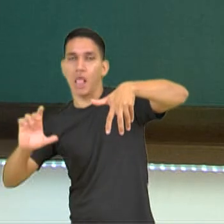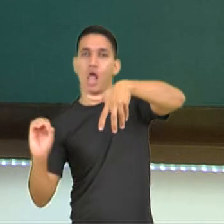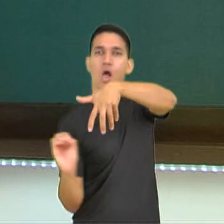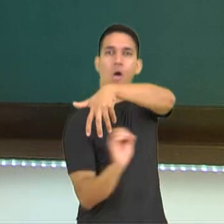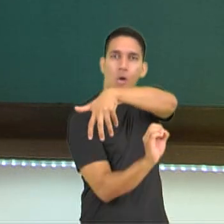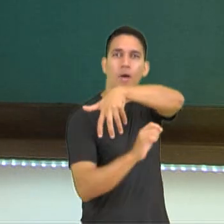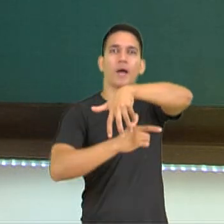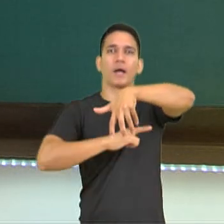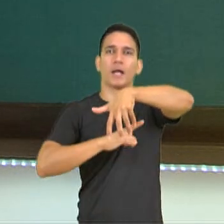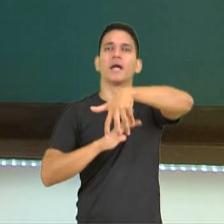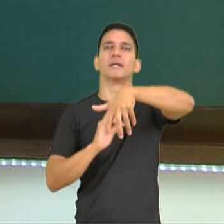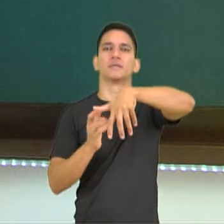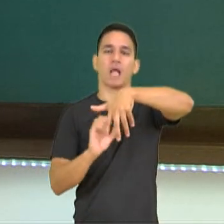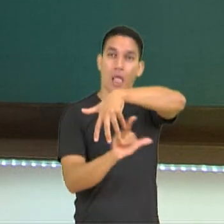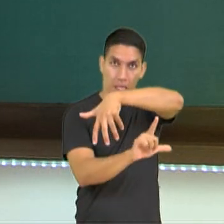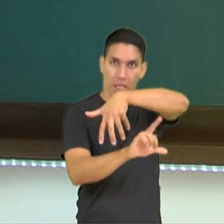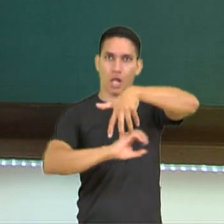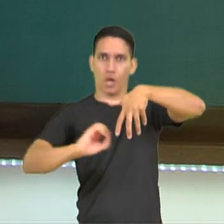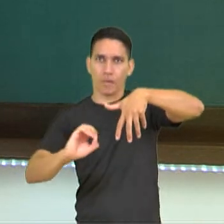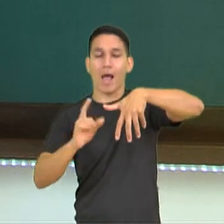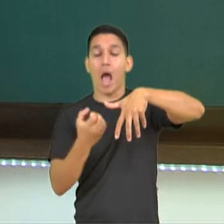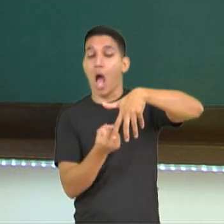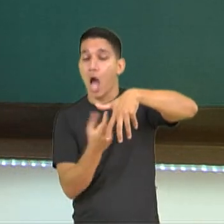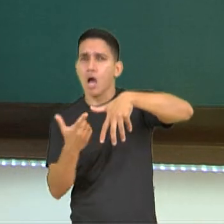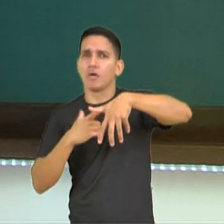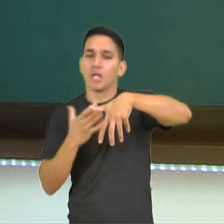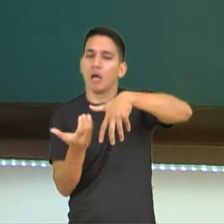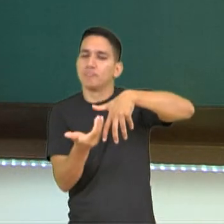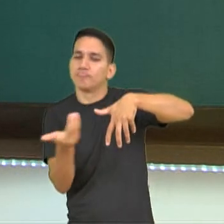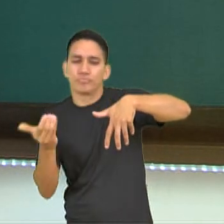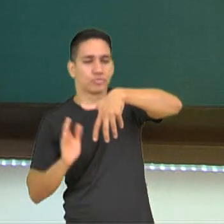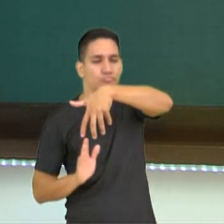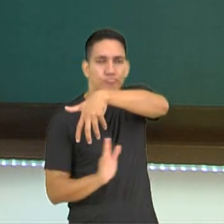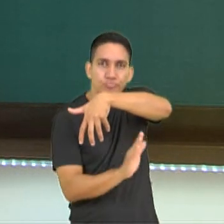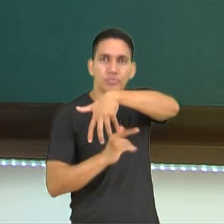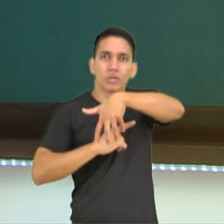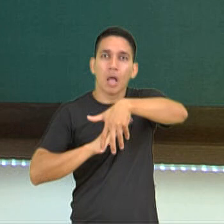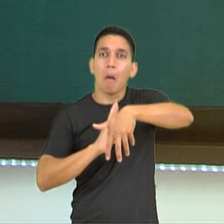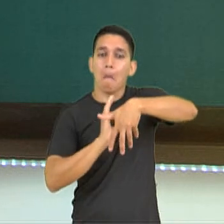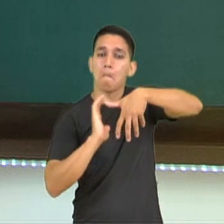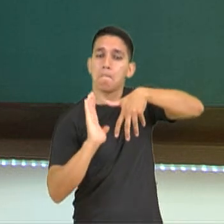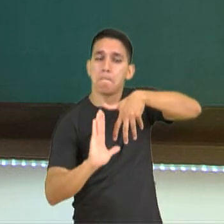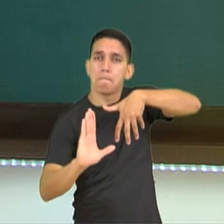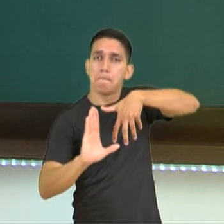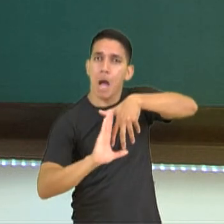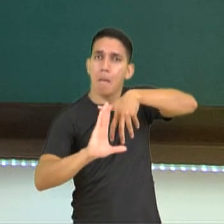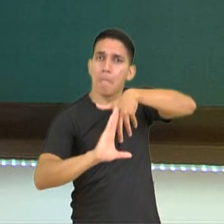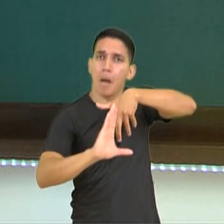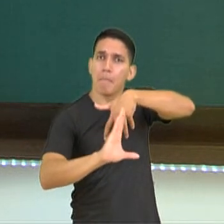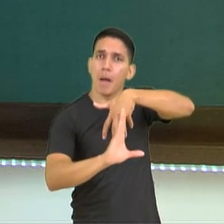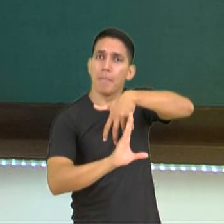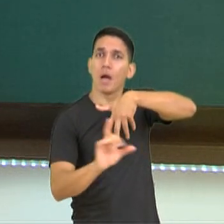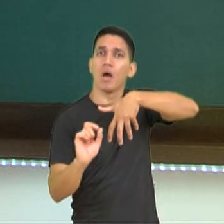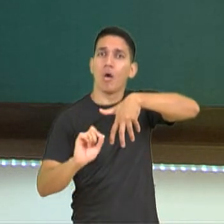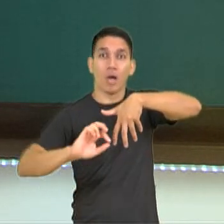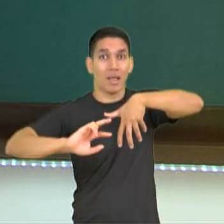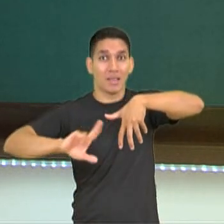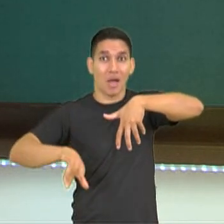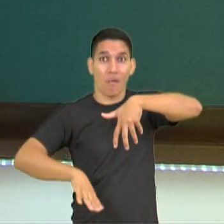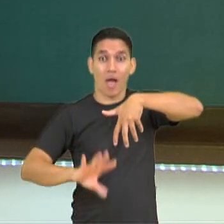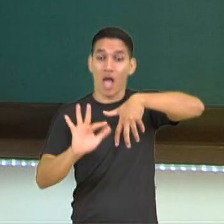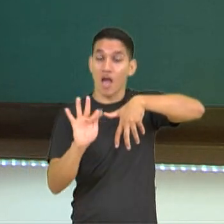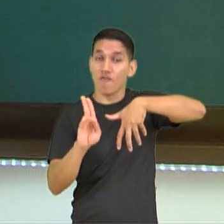Alguns deles foram usados para estabelecer essa separação dos fusos horários. O fuso horário não é a linha, é